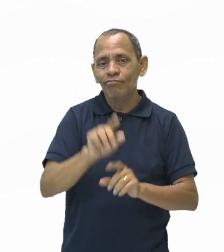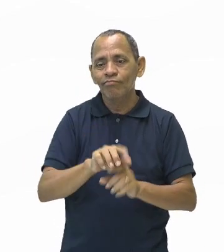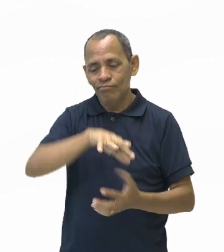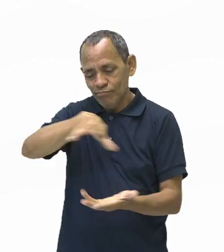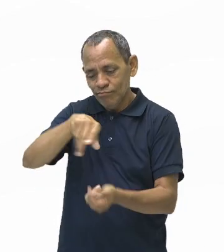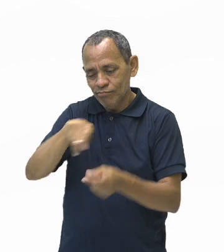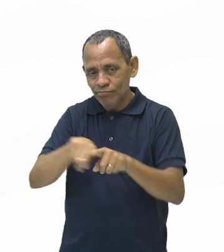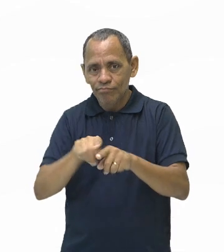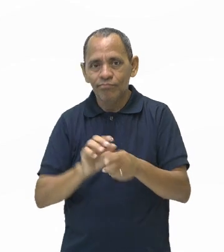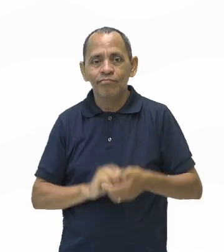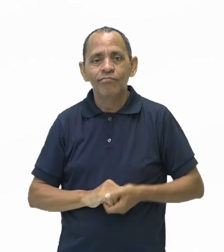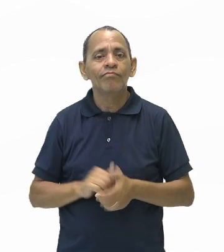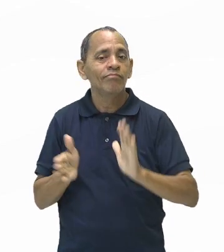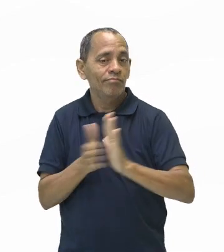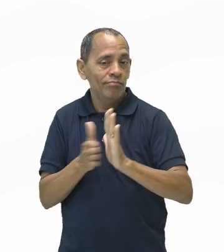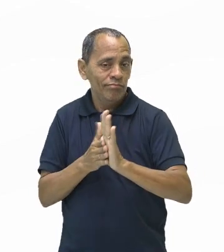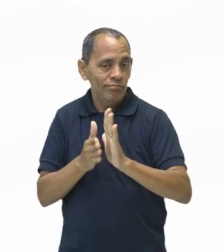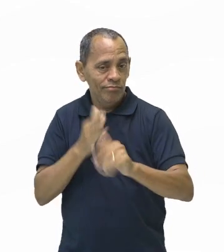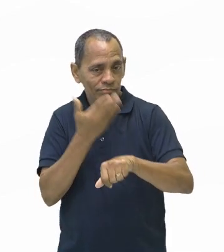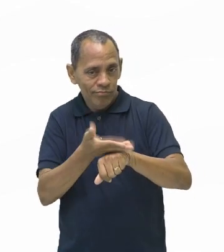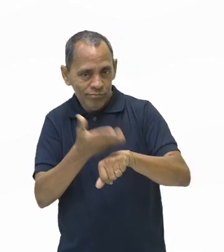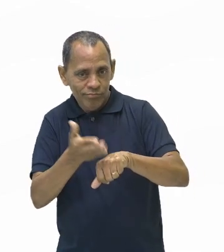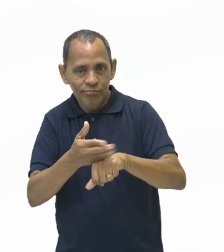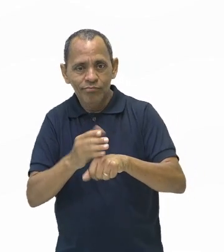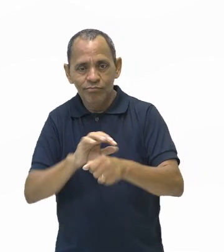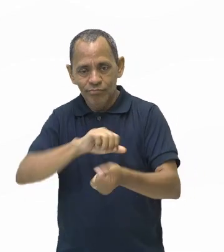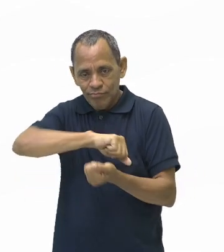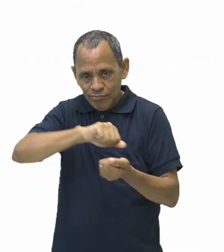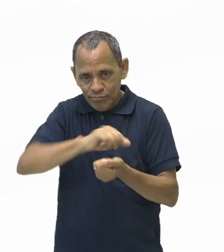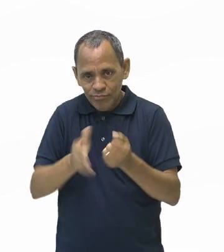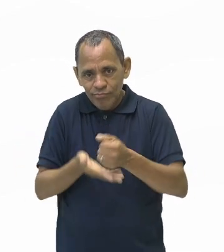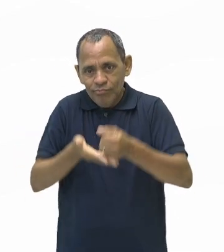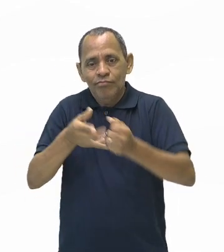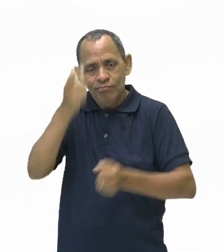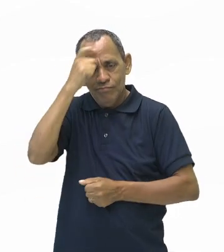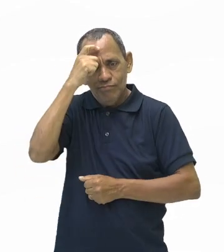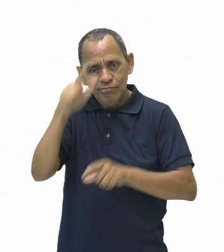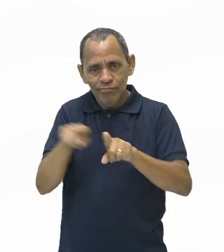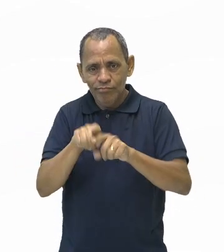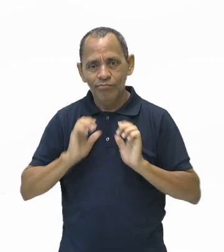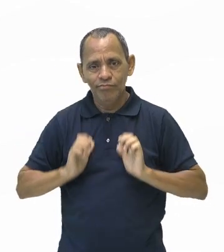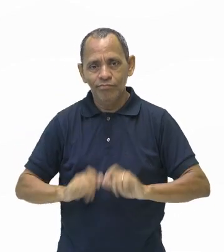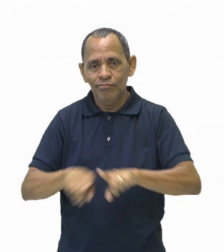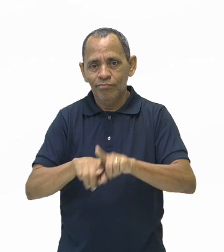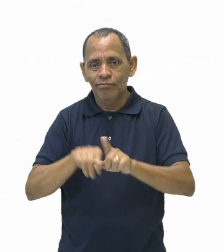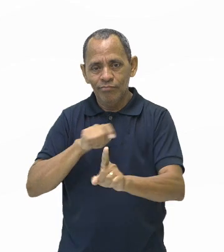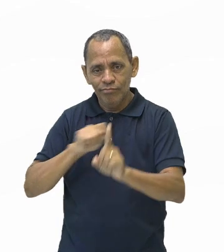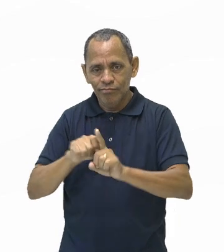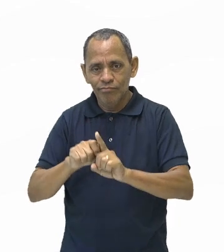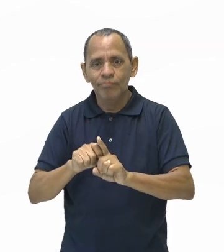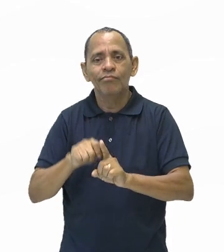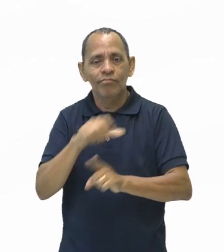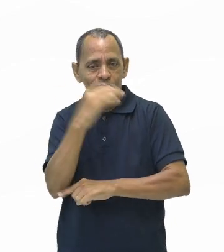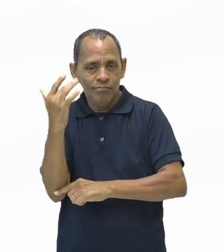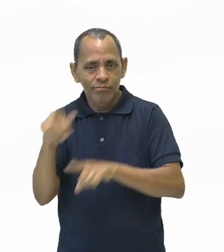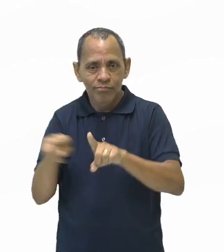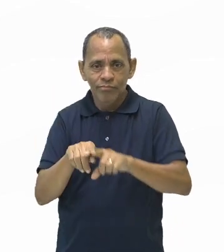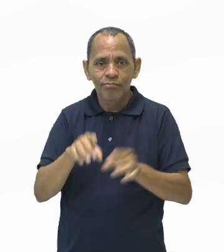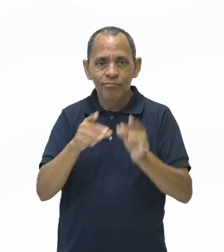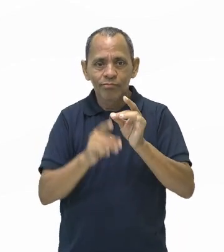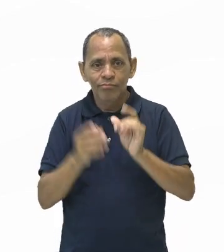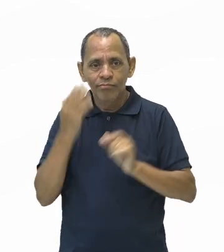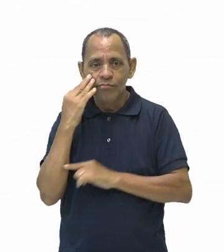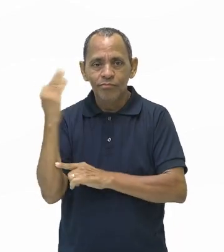global. Proposição de práticas sustentáveis com consciência e ética socioambiental. E o